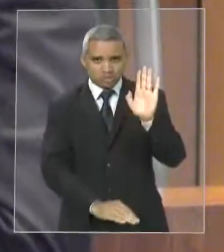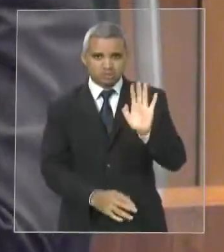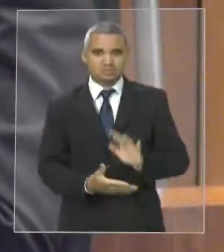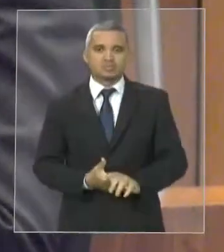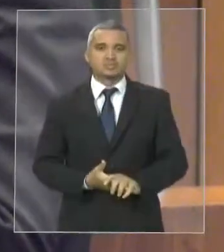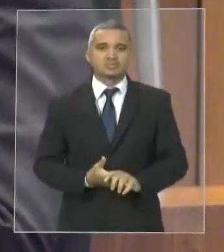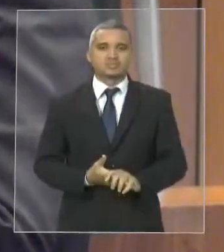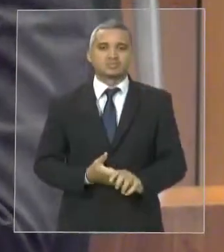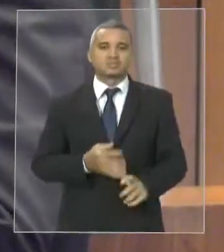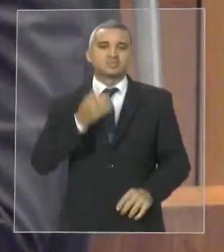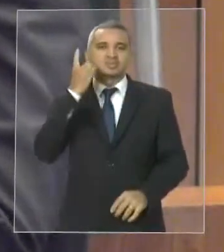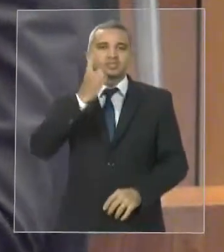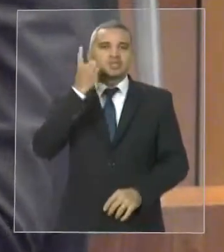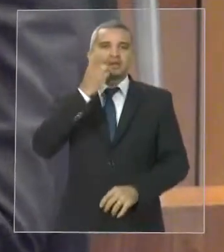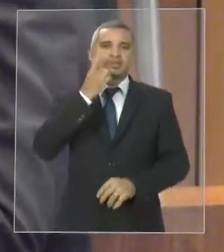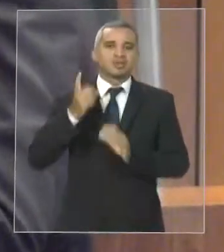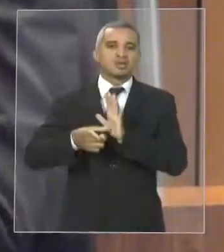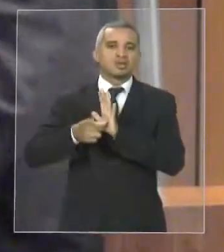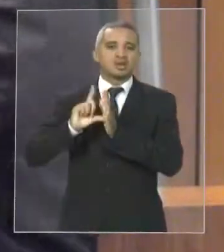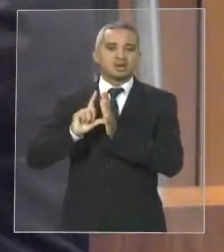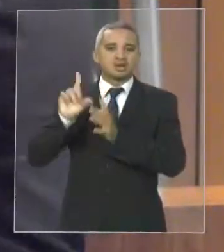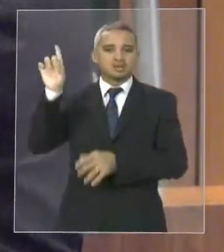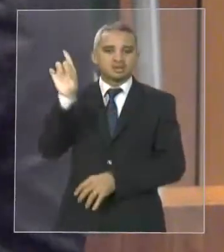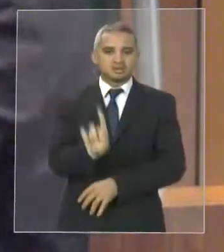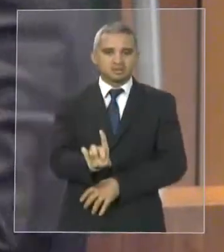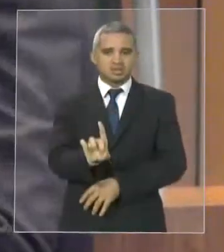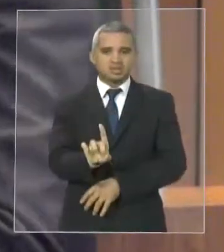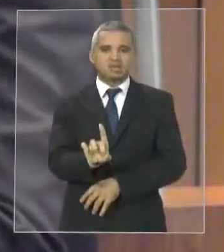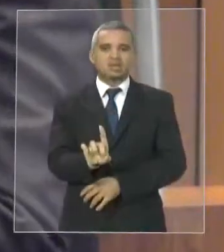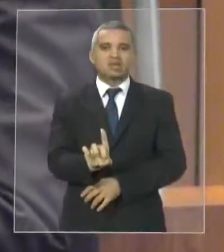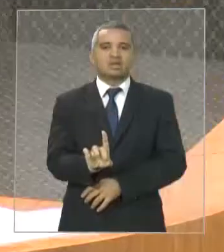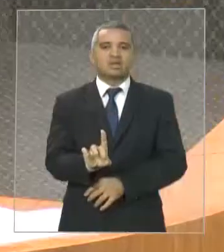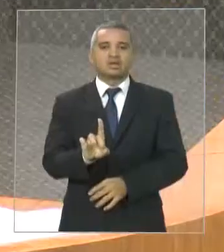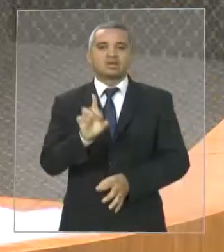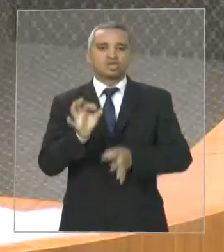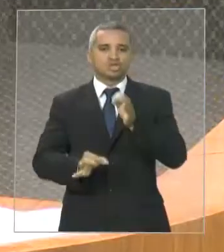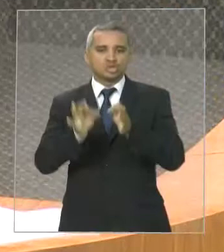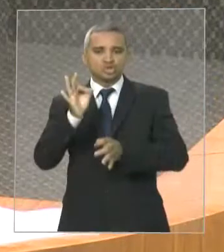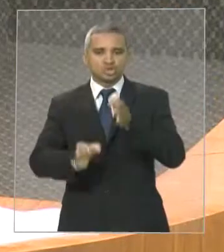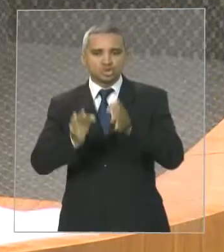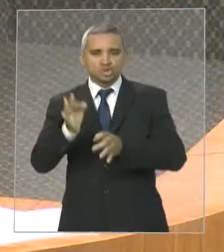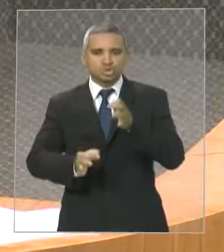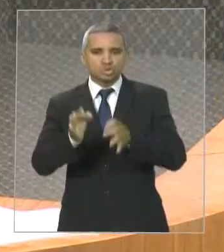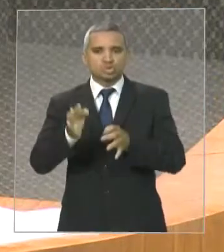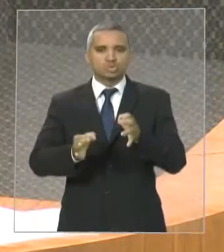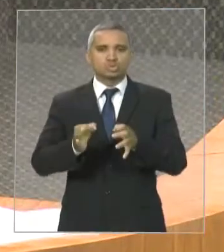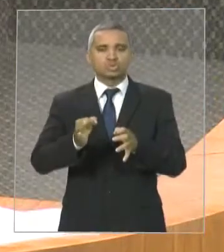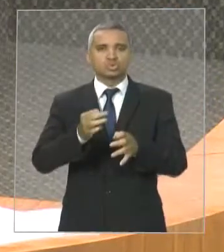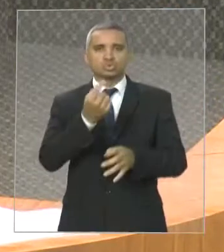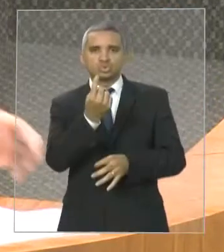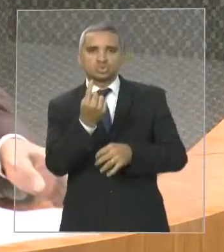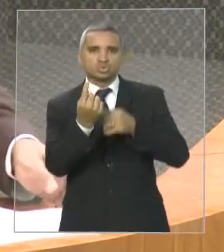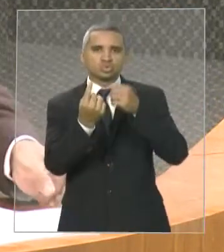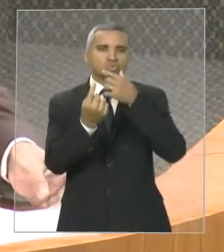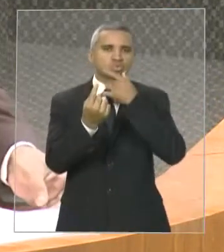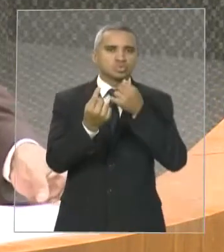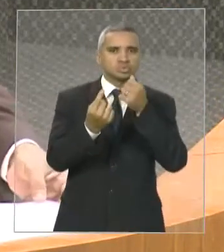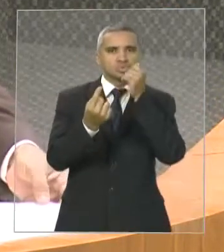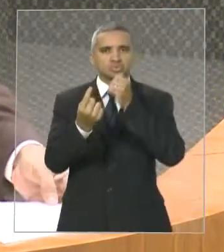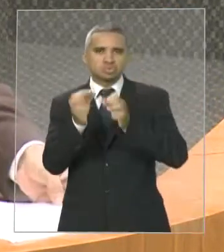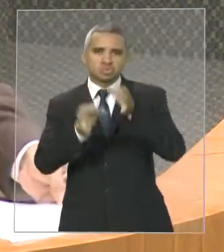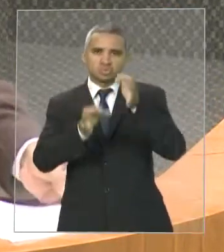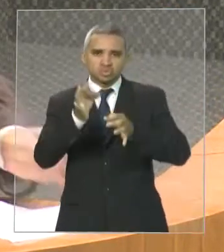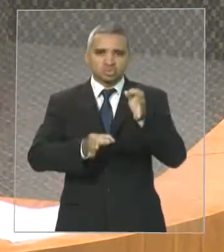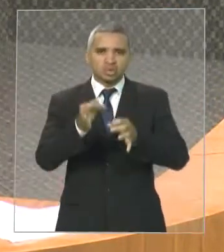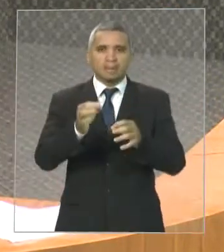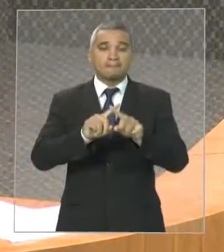que às vezes um litígio na justiça com um juiz ou outro, mas o bem na verdade